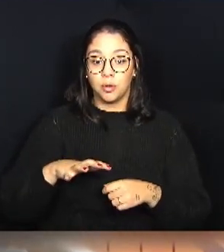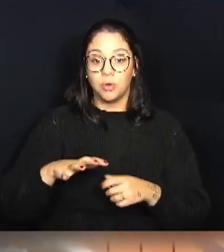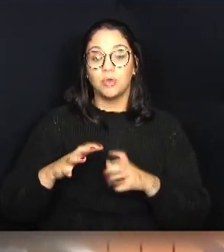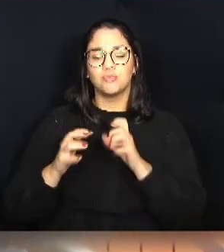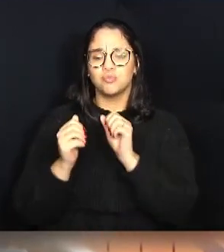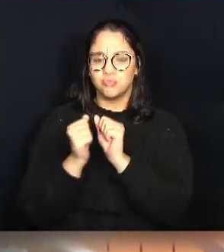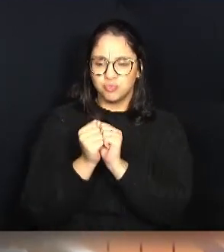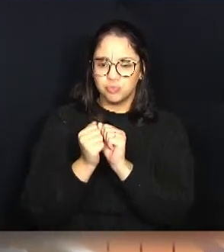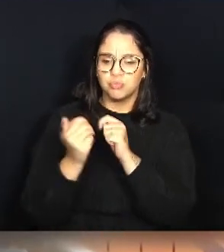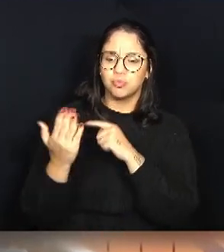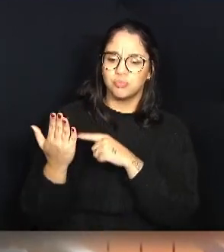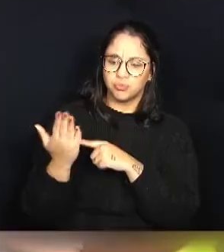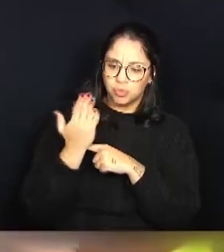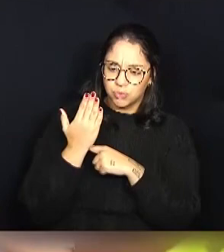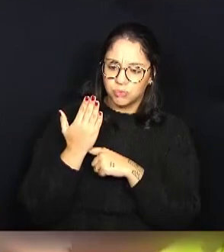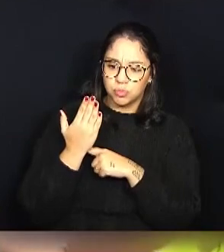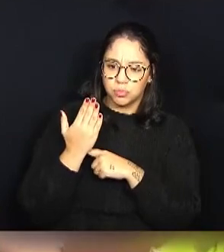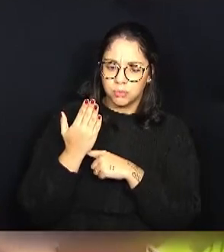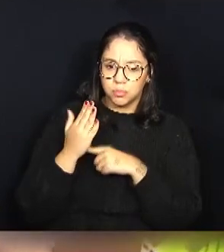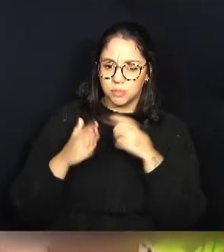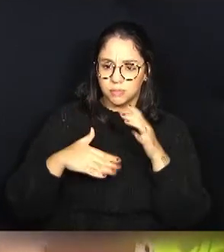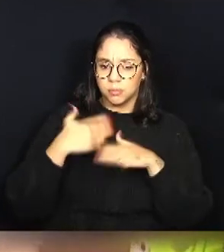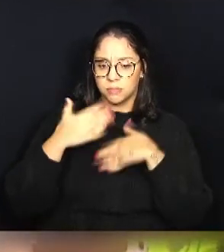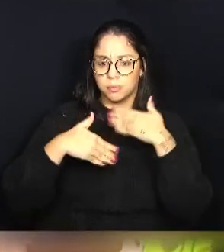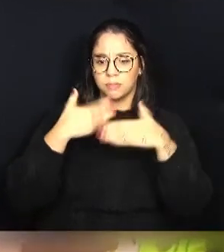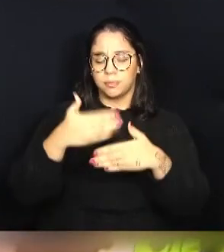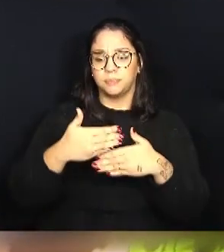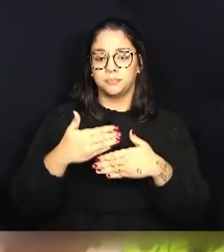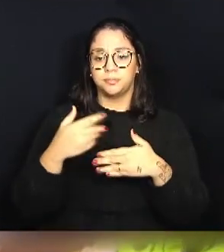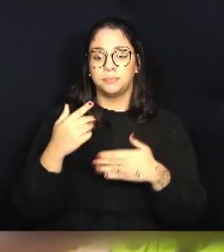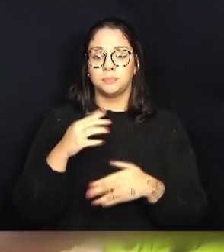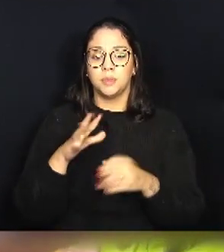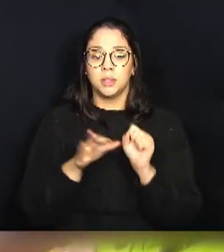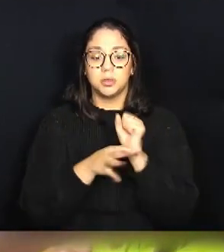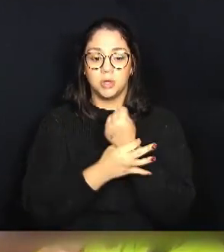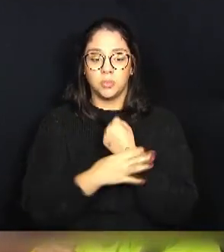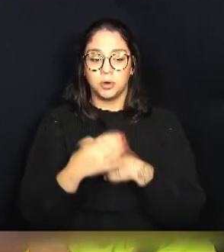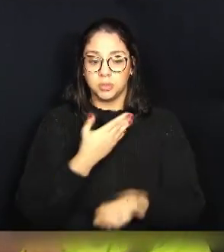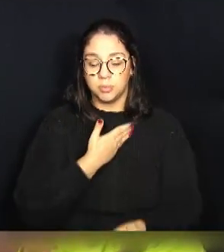ajudaram a gente a levar avante a segurança pública.